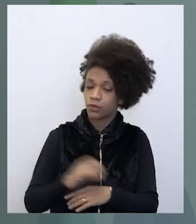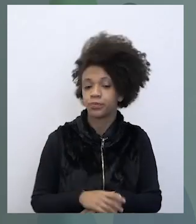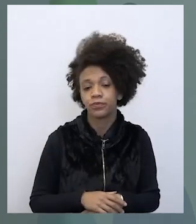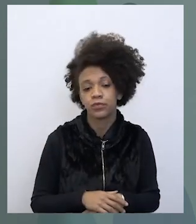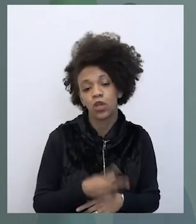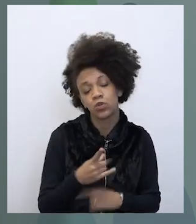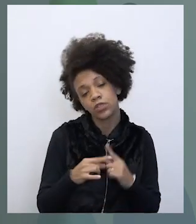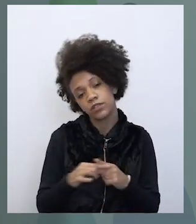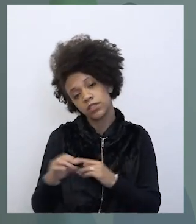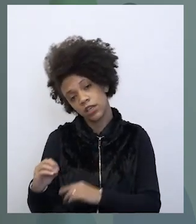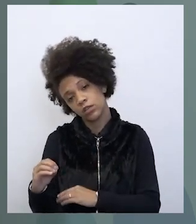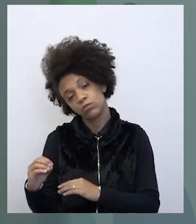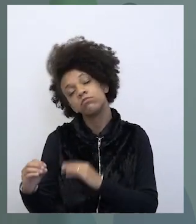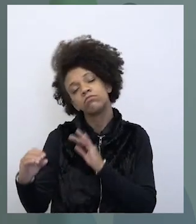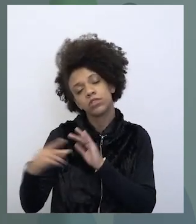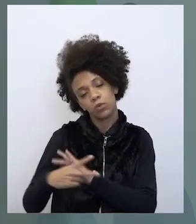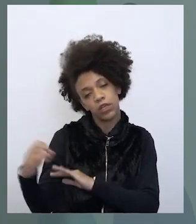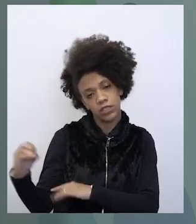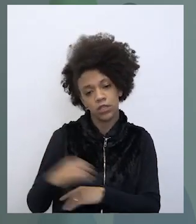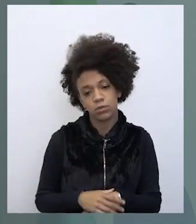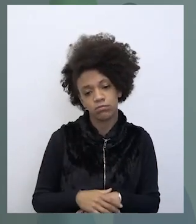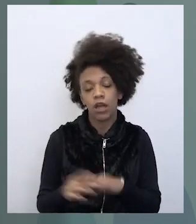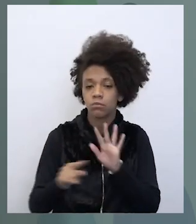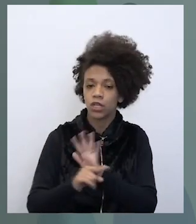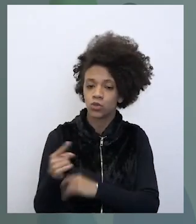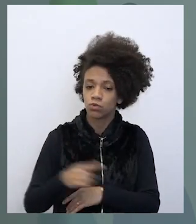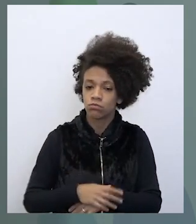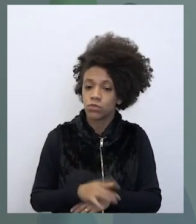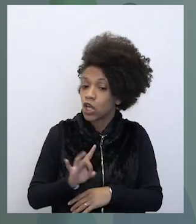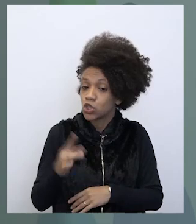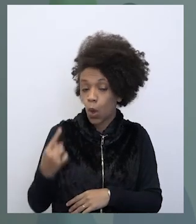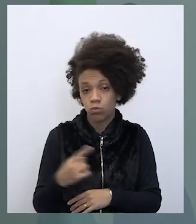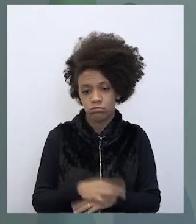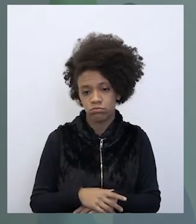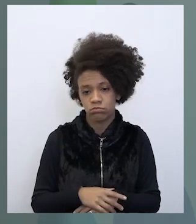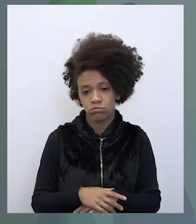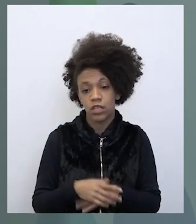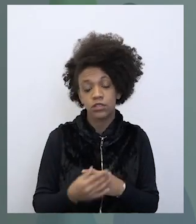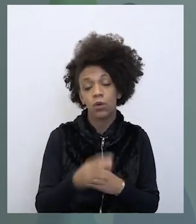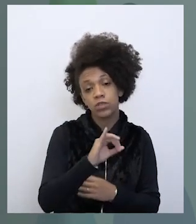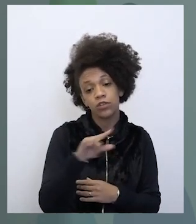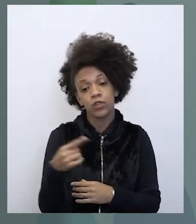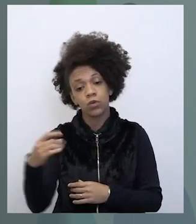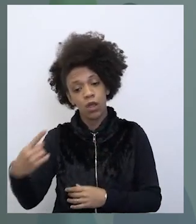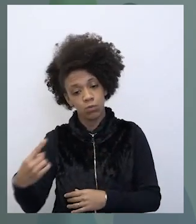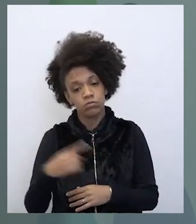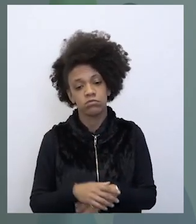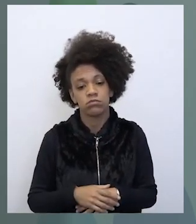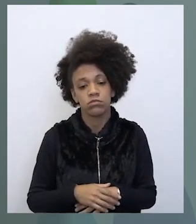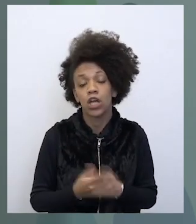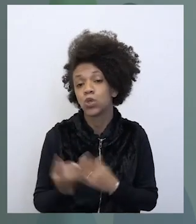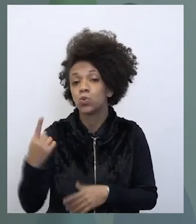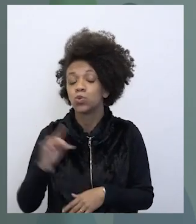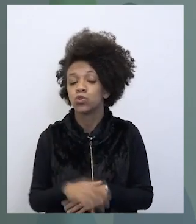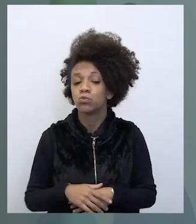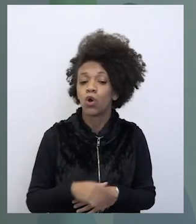2 vezes 0, 0. Mais 1. Deu somente 1. Então, formou o par 0 e 1. E o último, 1